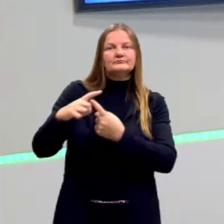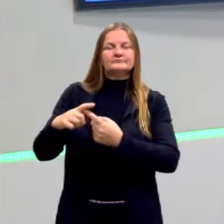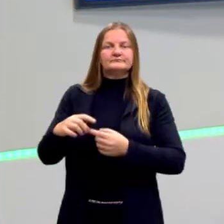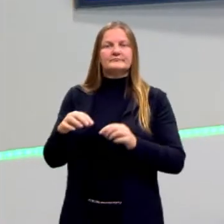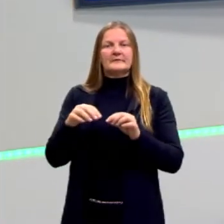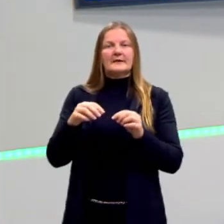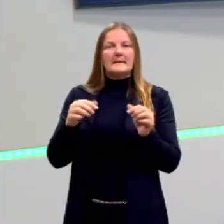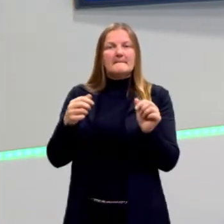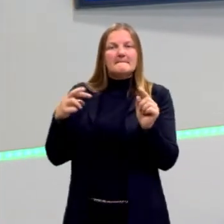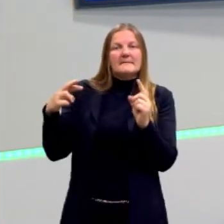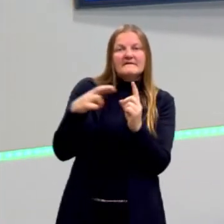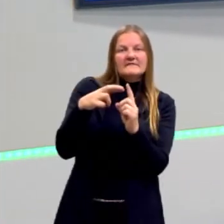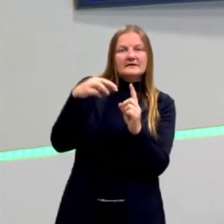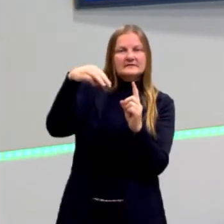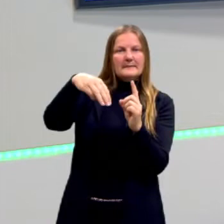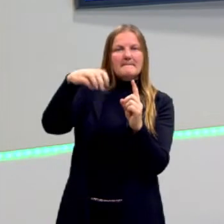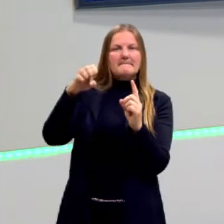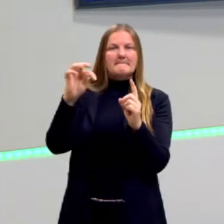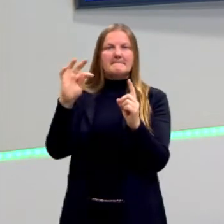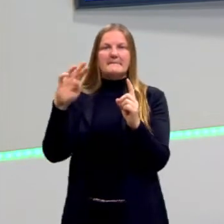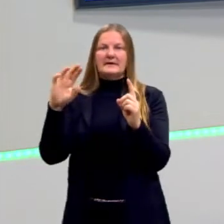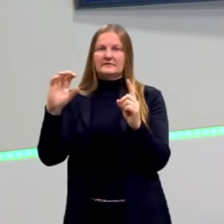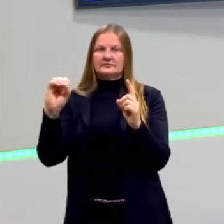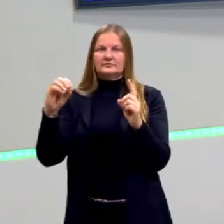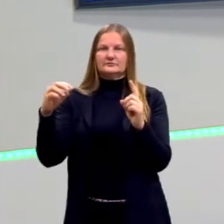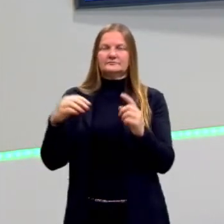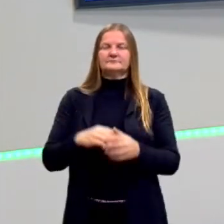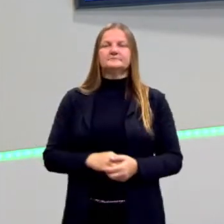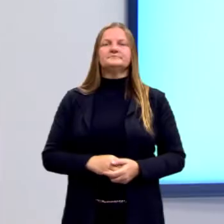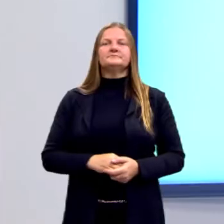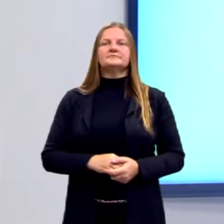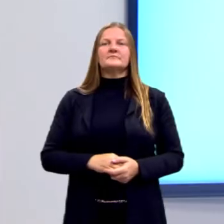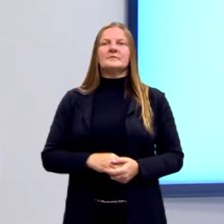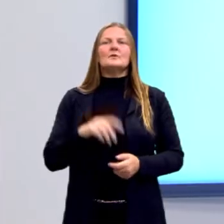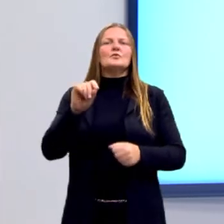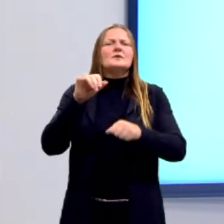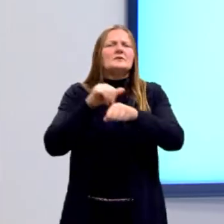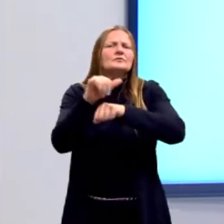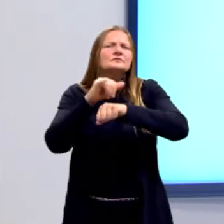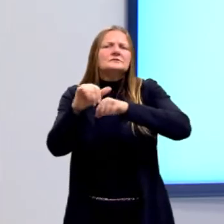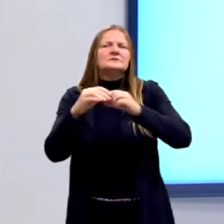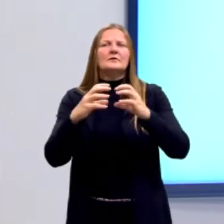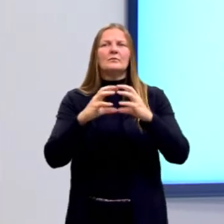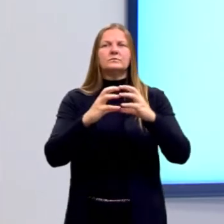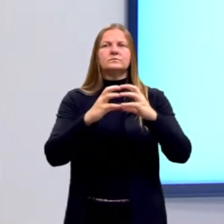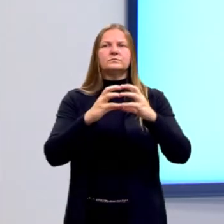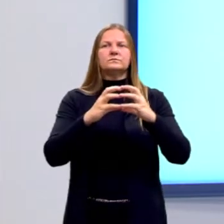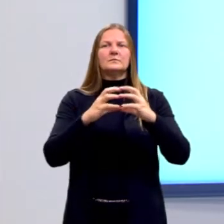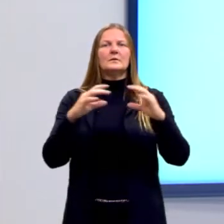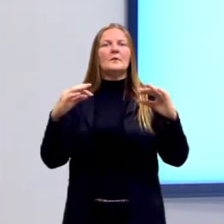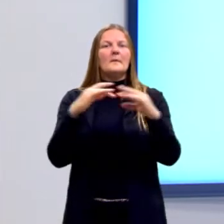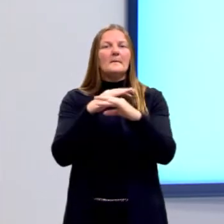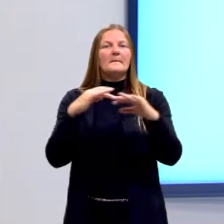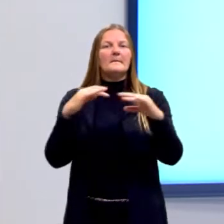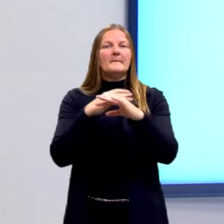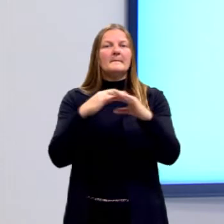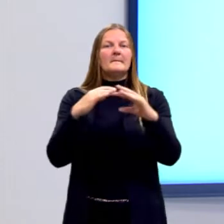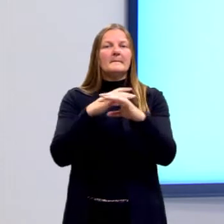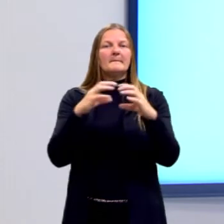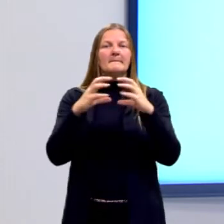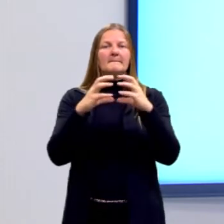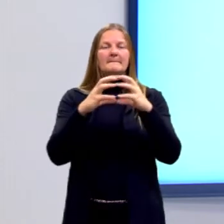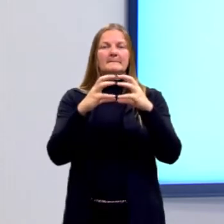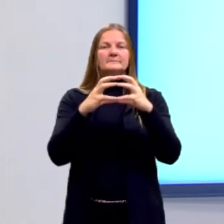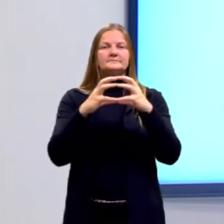do metro né bom aí o que que aconteceu aqui né com a minha carga ela se movimentou um pouquinho que ela